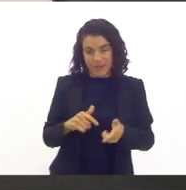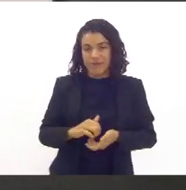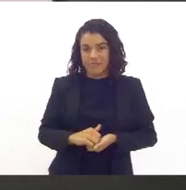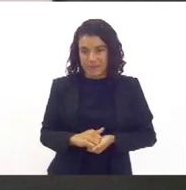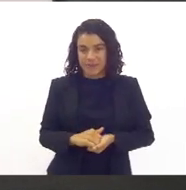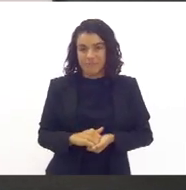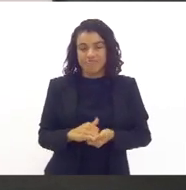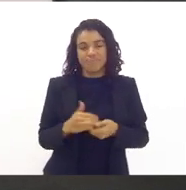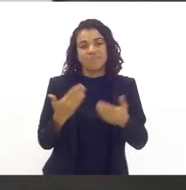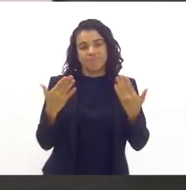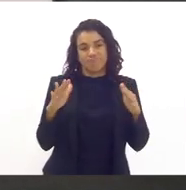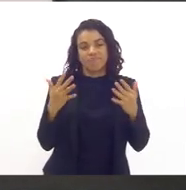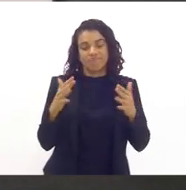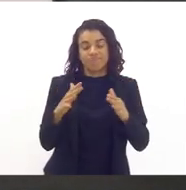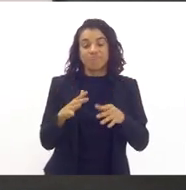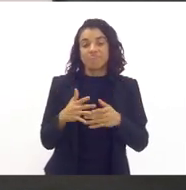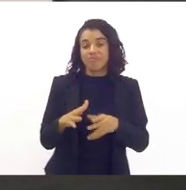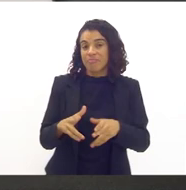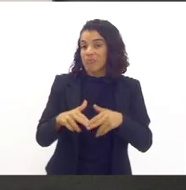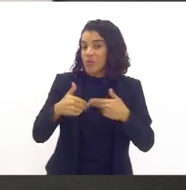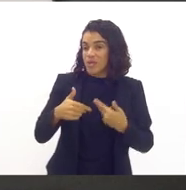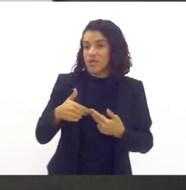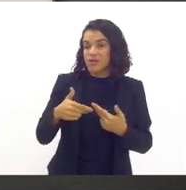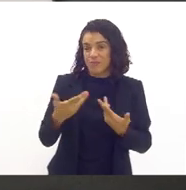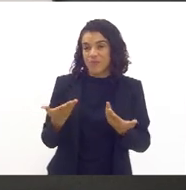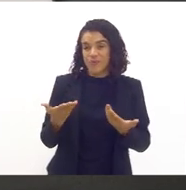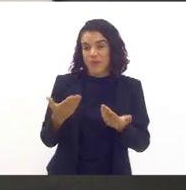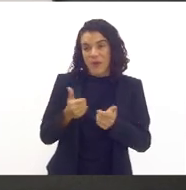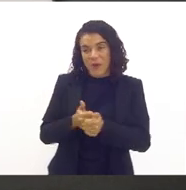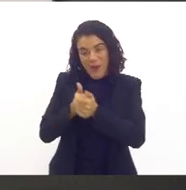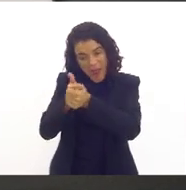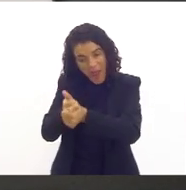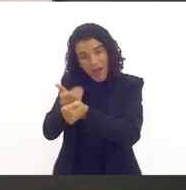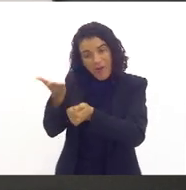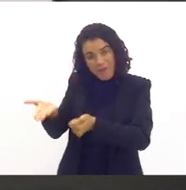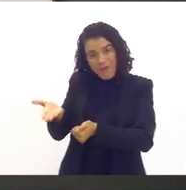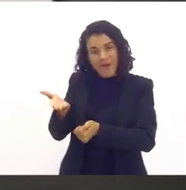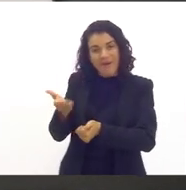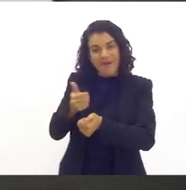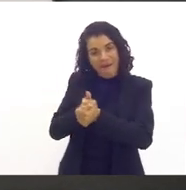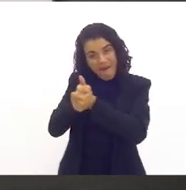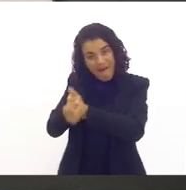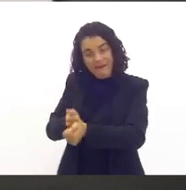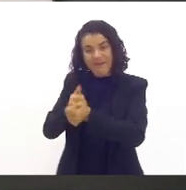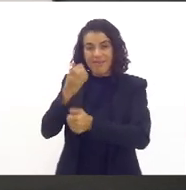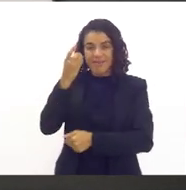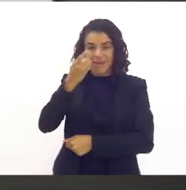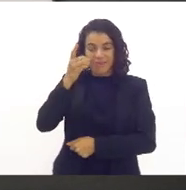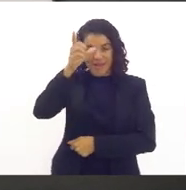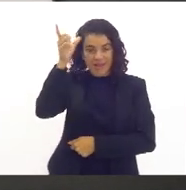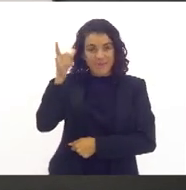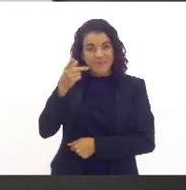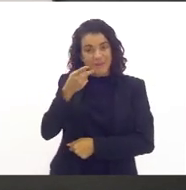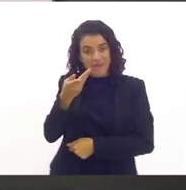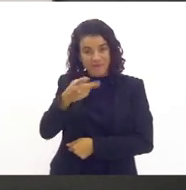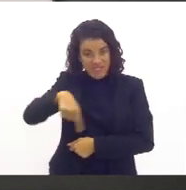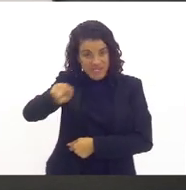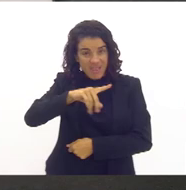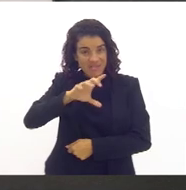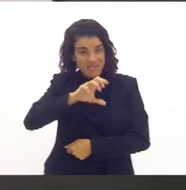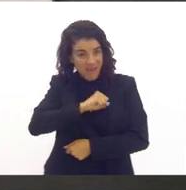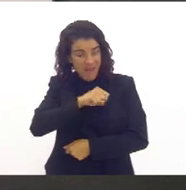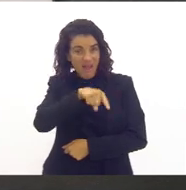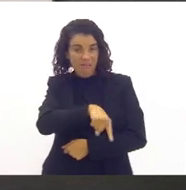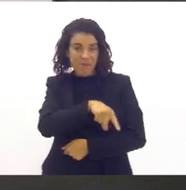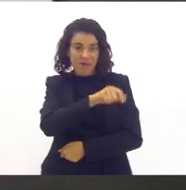Então, o Rio de Janeiro... Acompanhe o deputado Luiz Paulo, que isso aí, quem ama o Rio de Janeiro merece denunciar